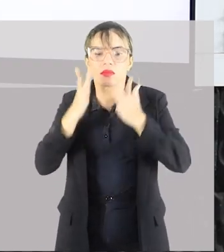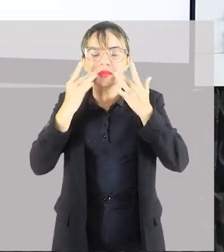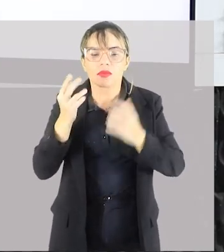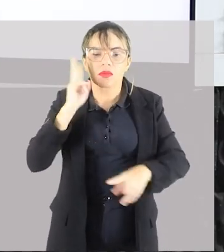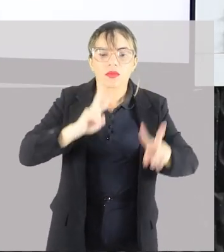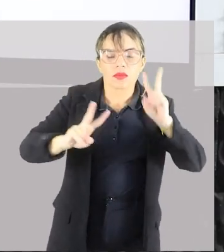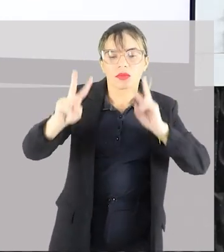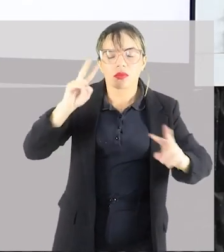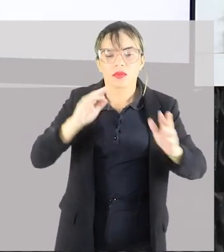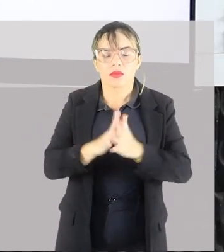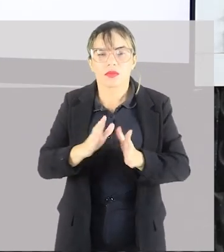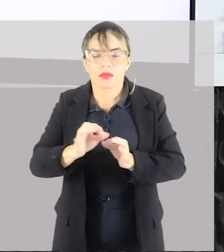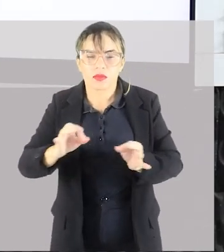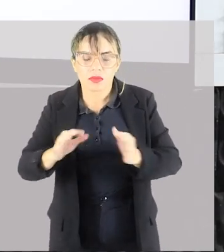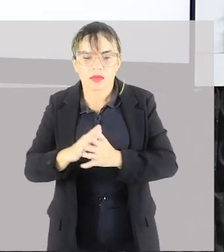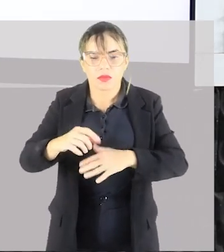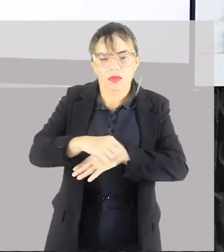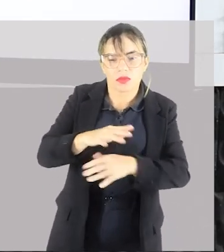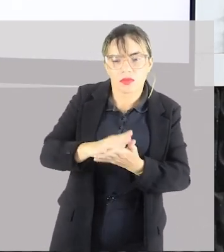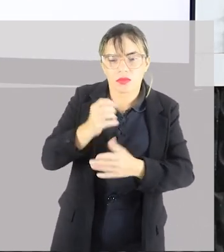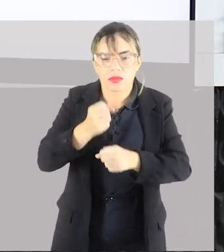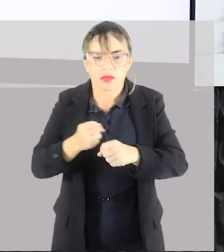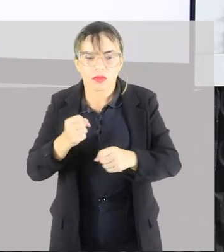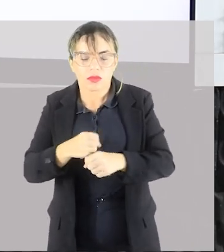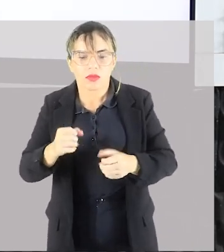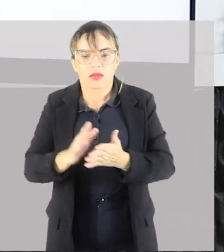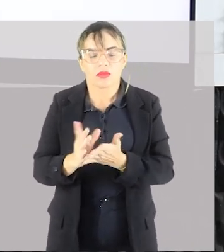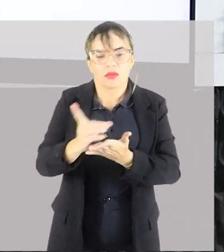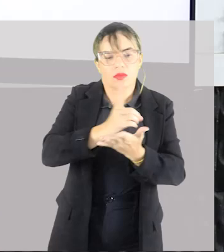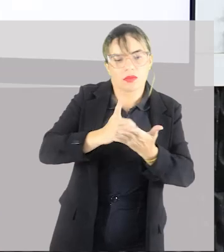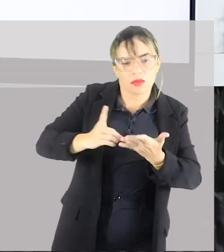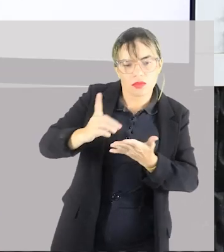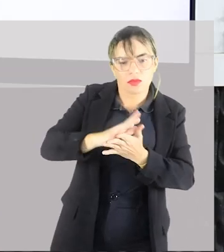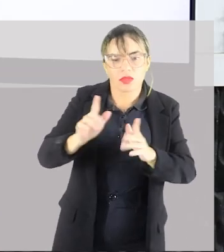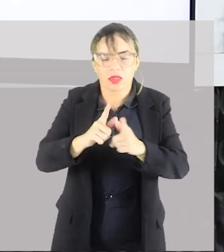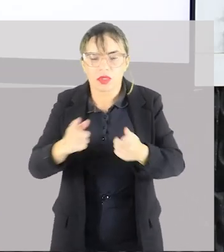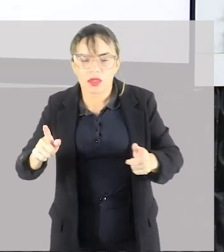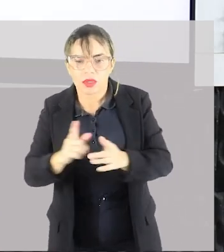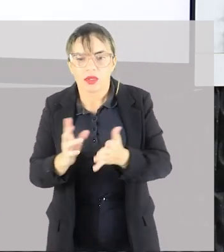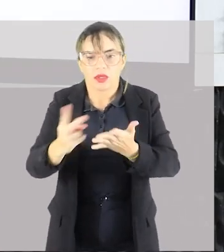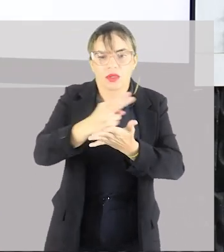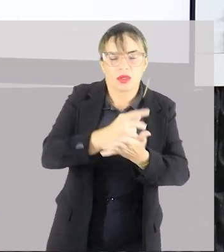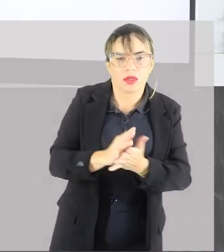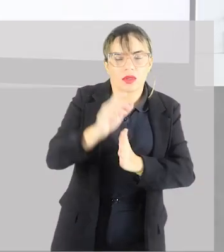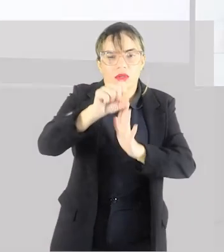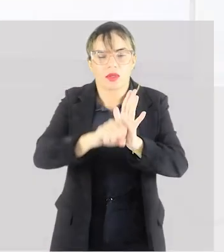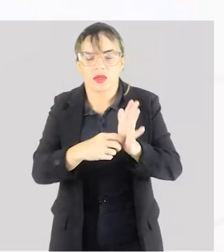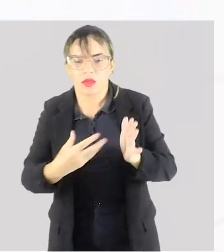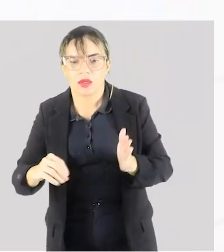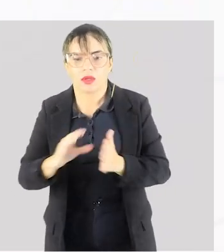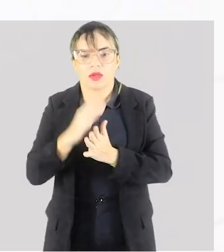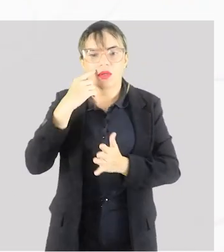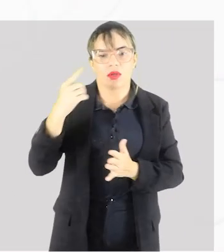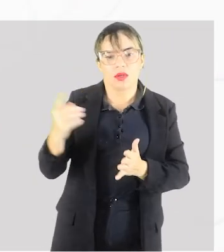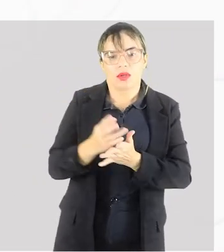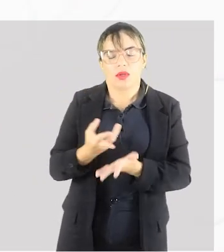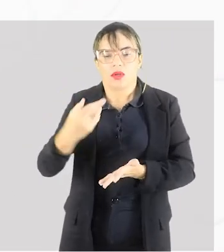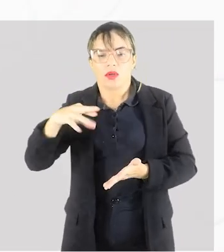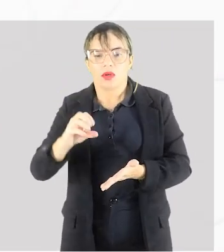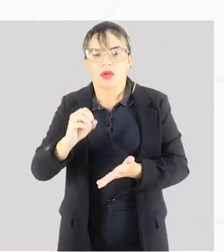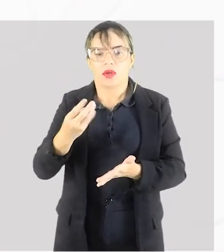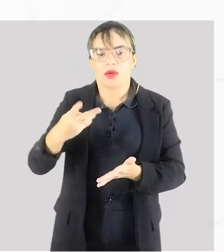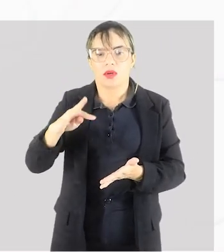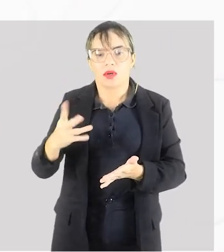visuais, arquitetura, design, música, programação visual, desenho industrial, entre outros no século XX. O Morris, ou Robert Morris,